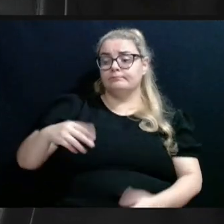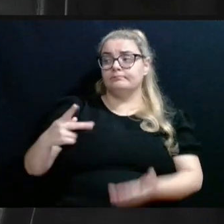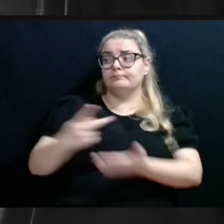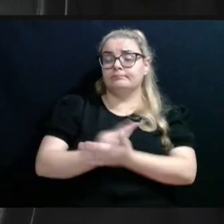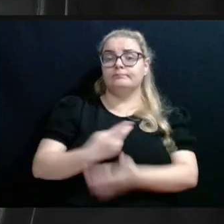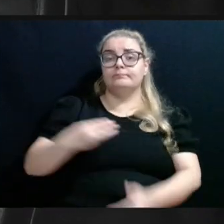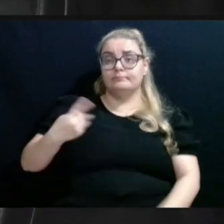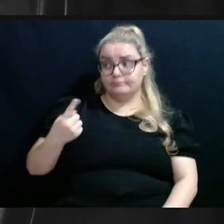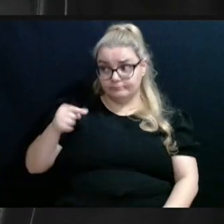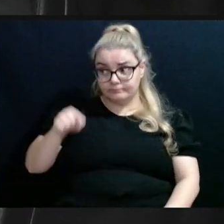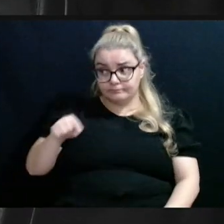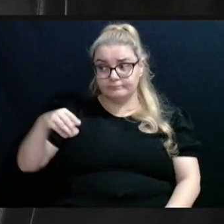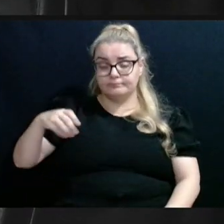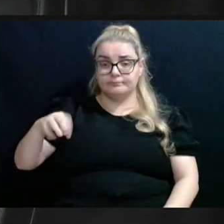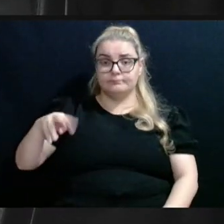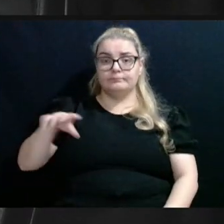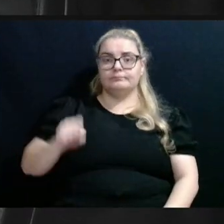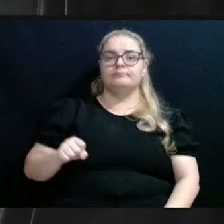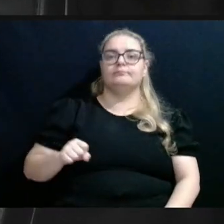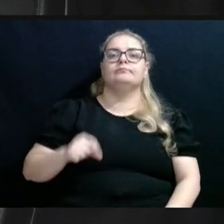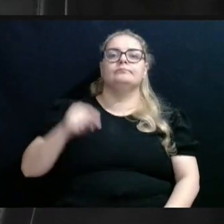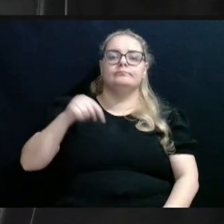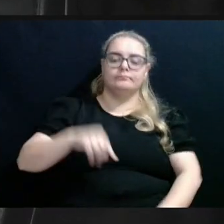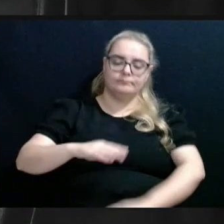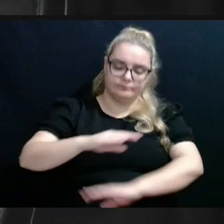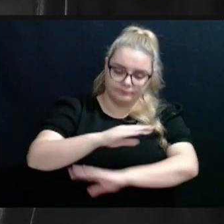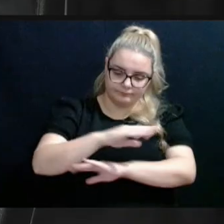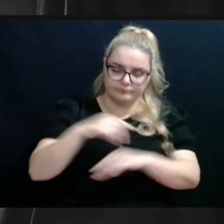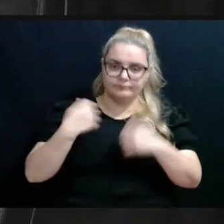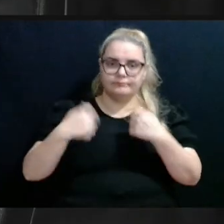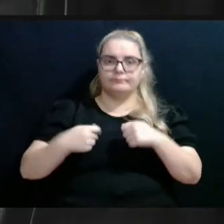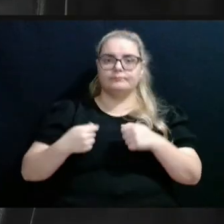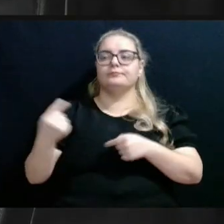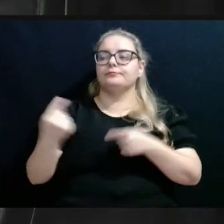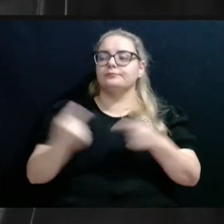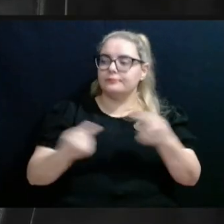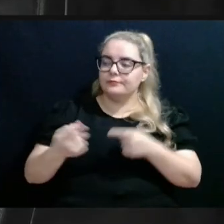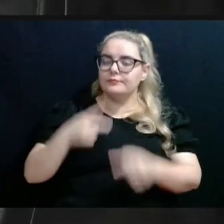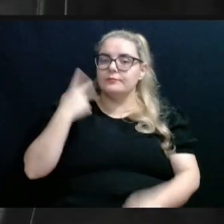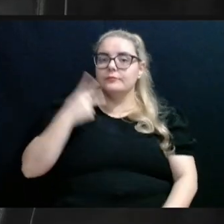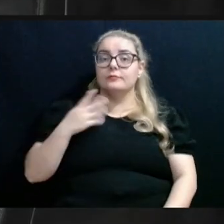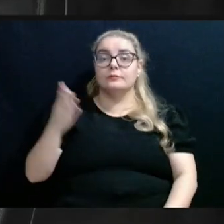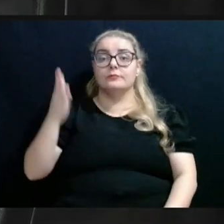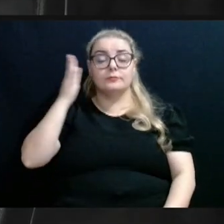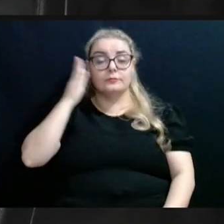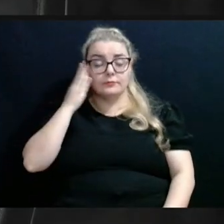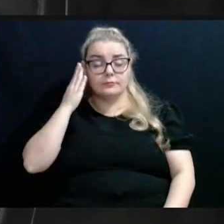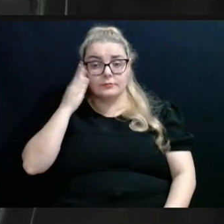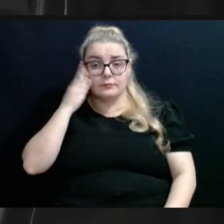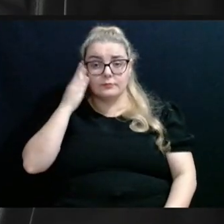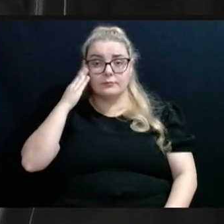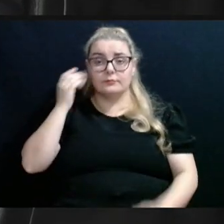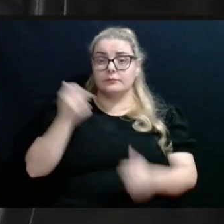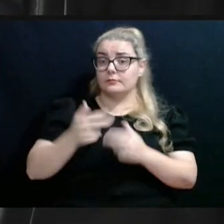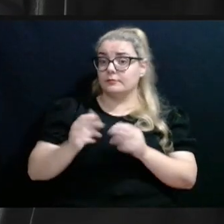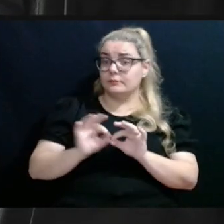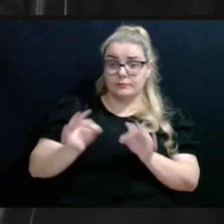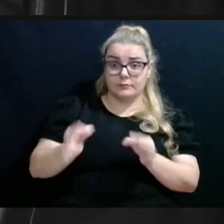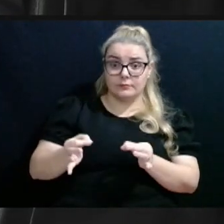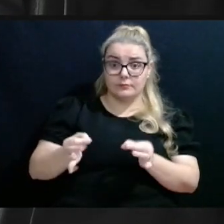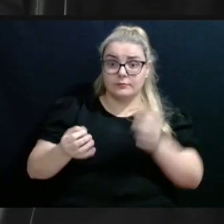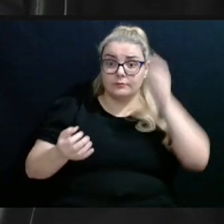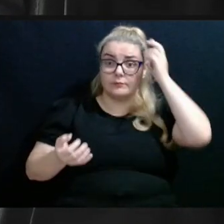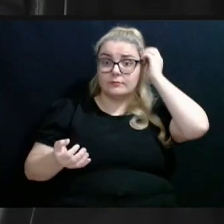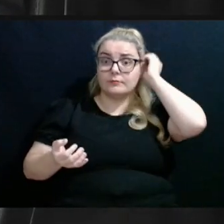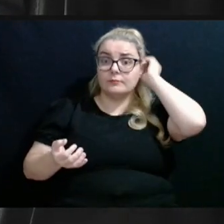metros. Então foi necessário passar aqui na Câmara, debater com os vereadores para eles entenderem essa coisa simples, mas um projeto desse tamanho